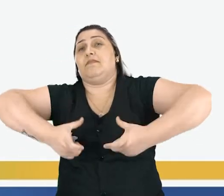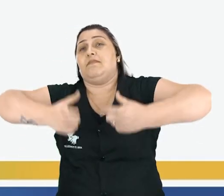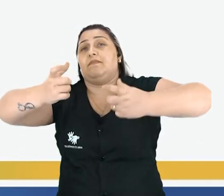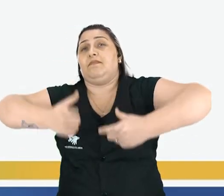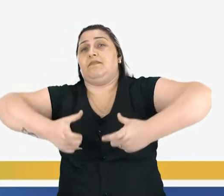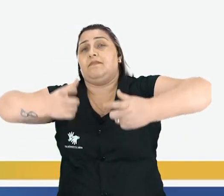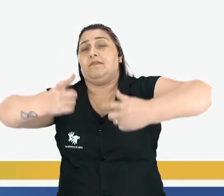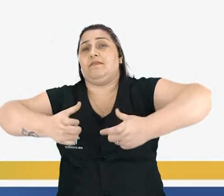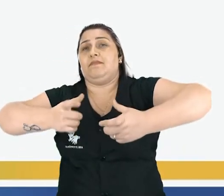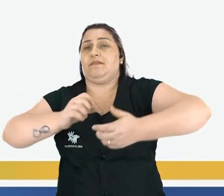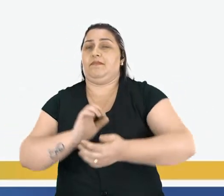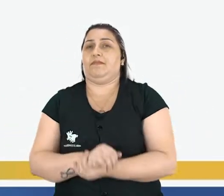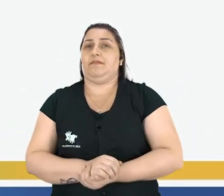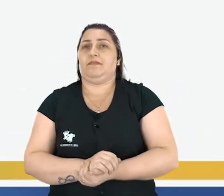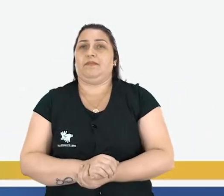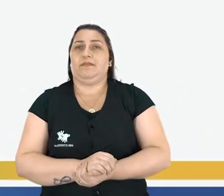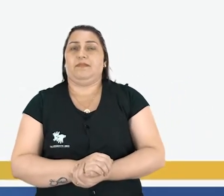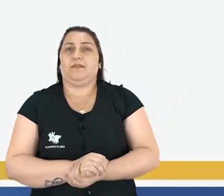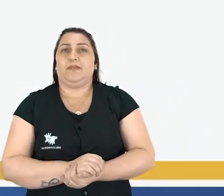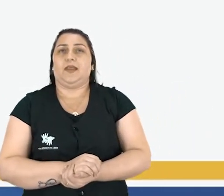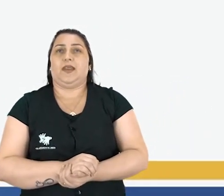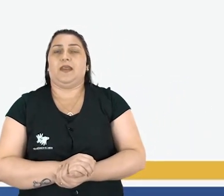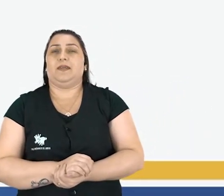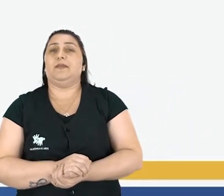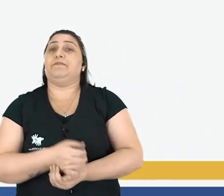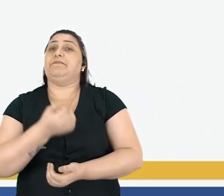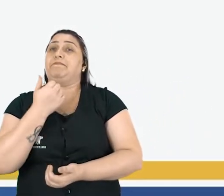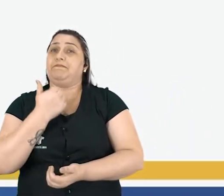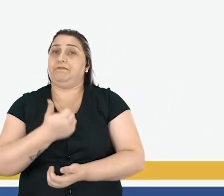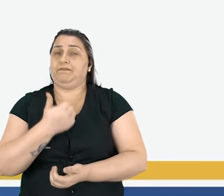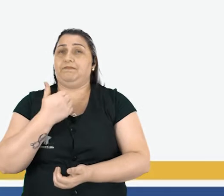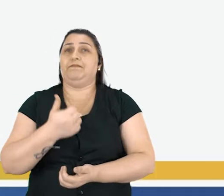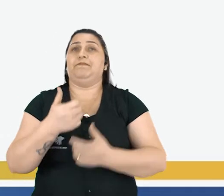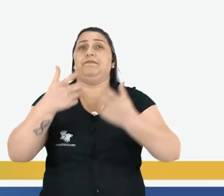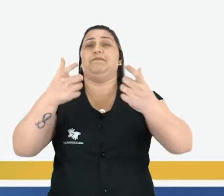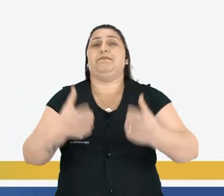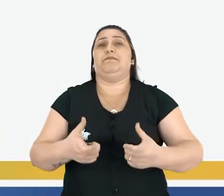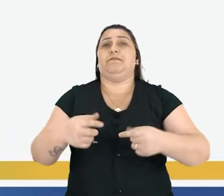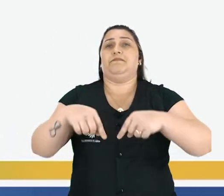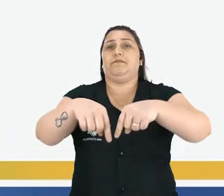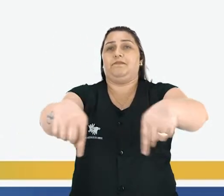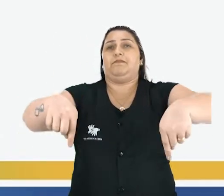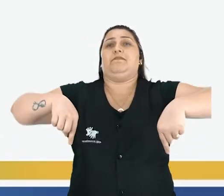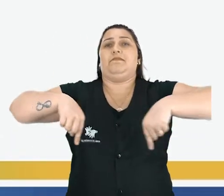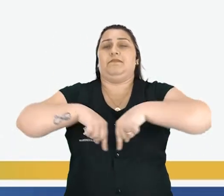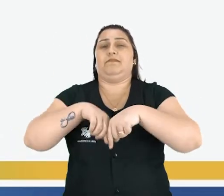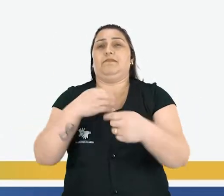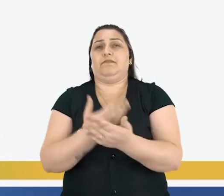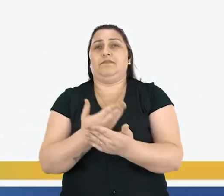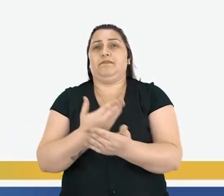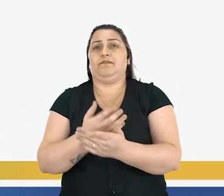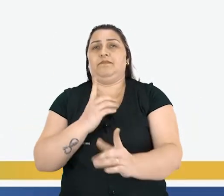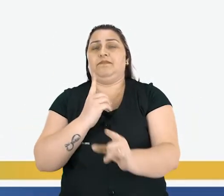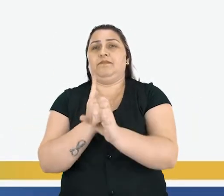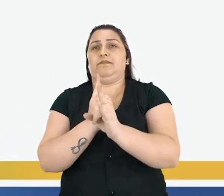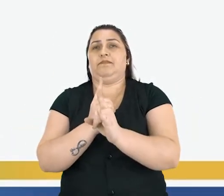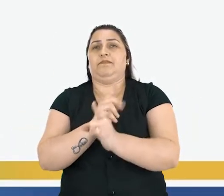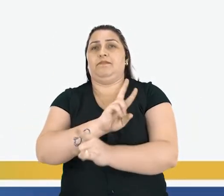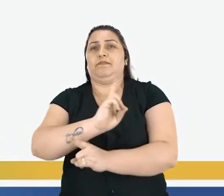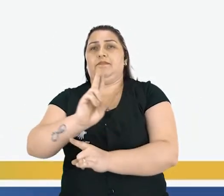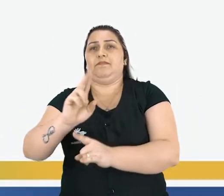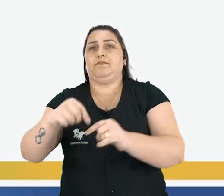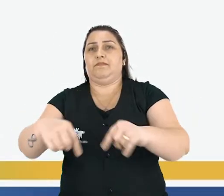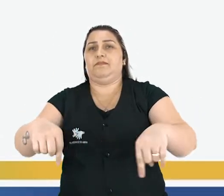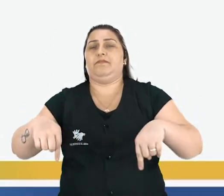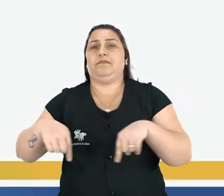espaço e espaço é esse muito bem esse espaço é a sala de aula Vamos encontrar então